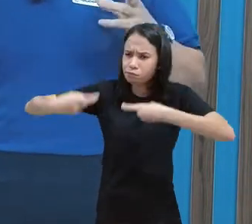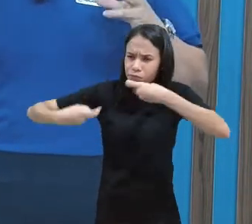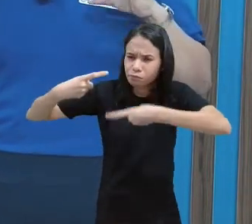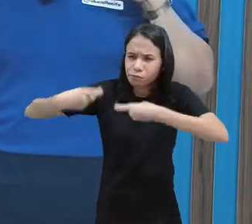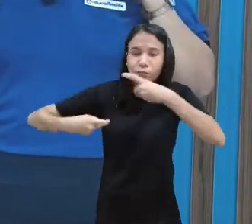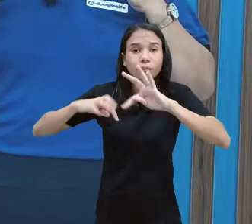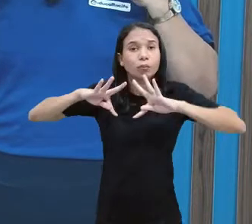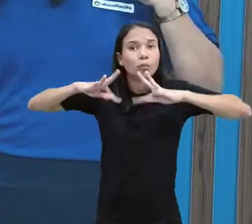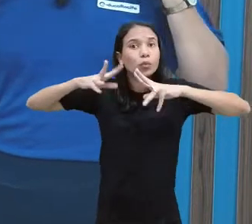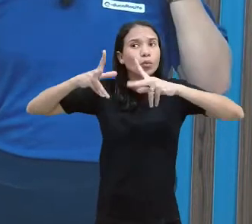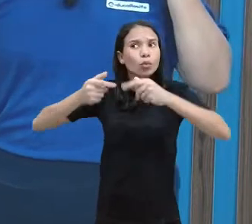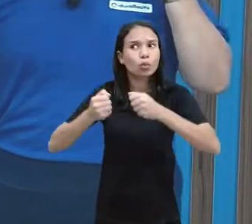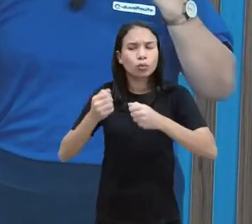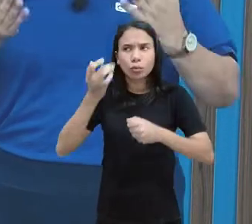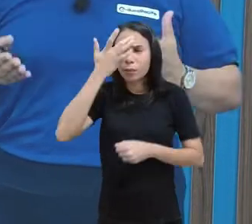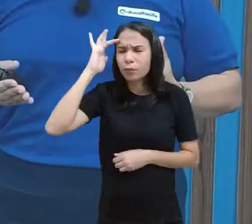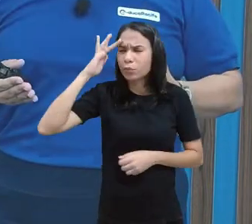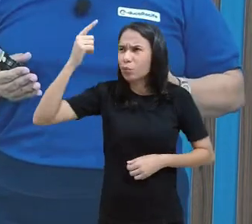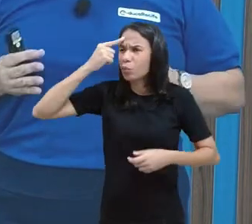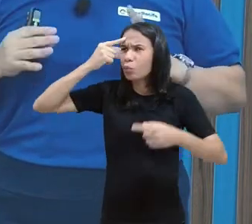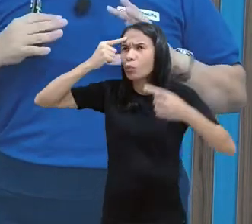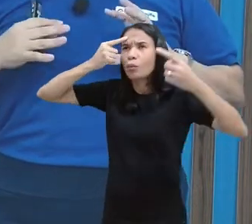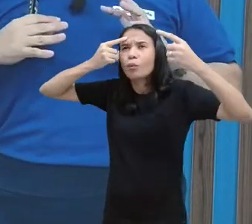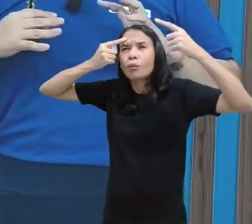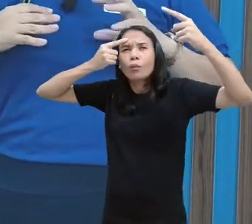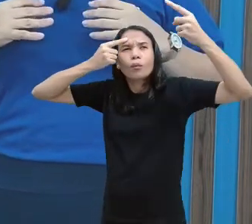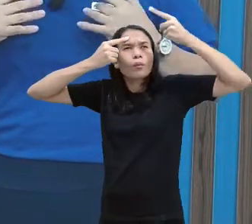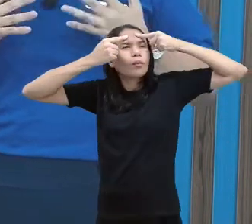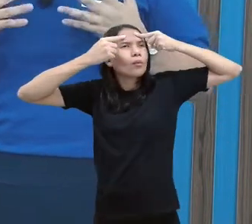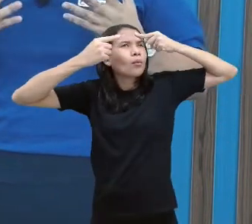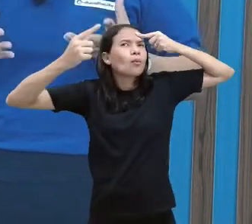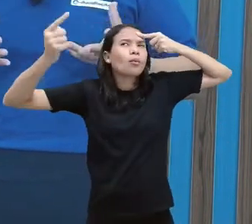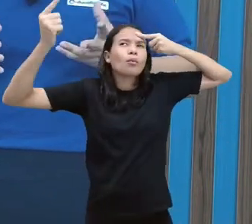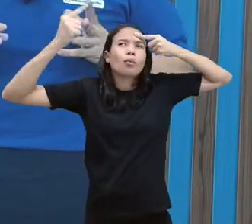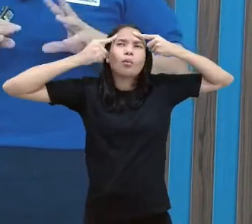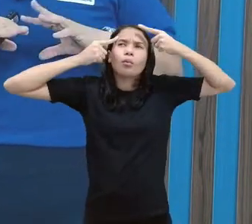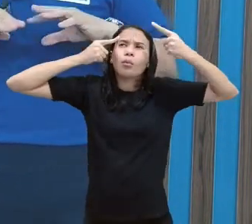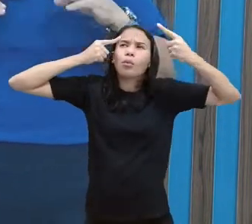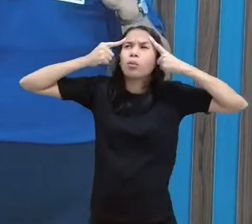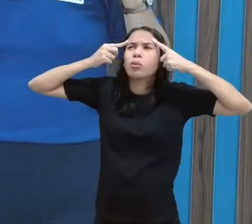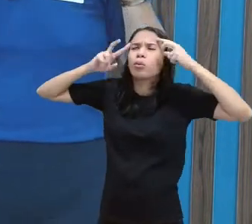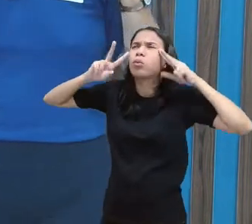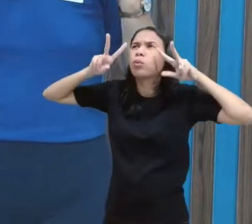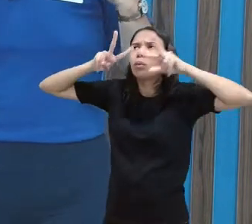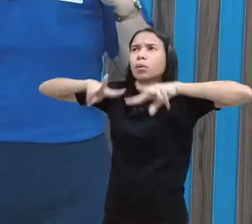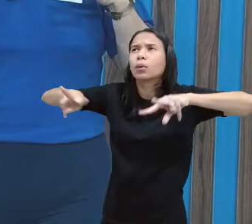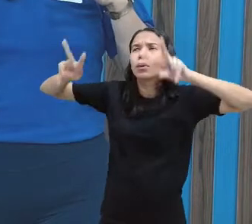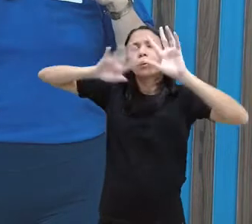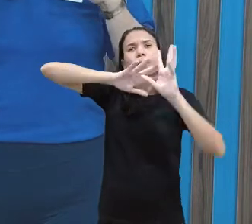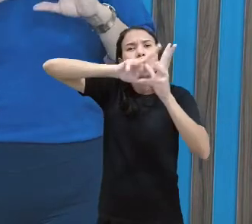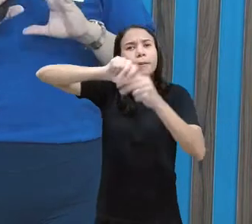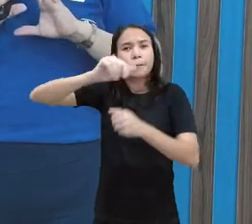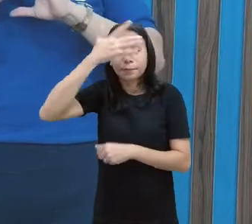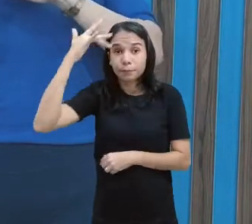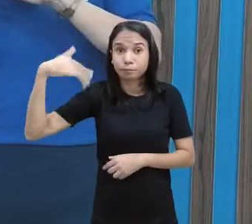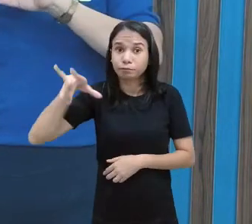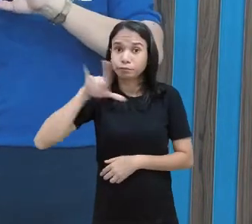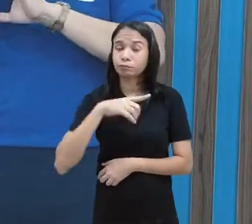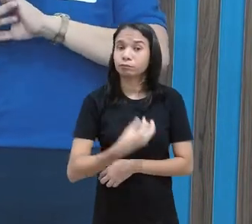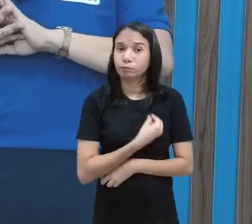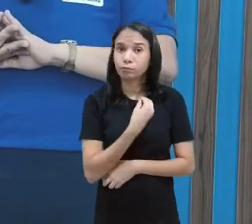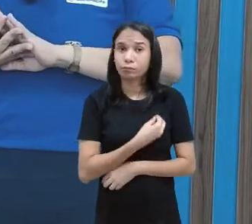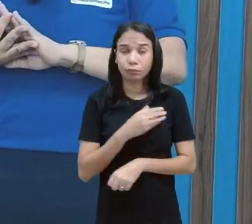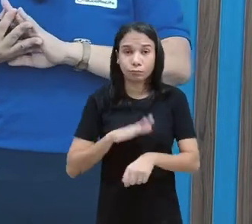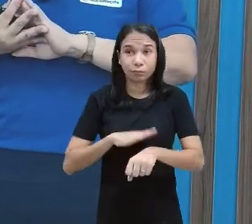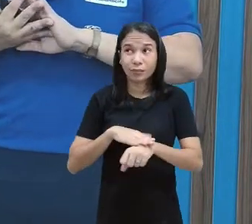foi mexendo com o pensamento, com a forma de olhar o mundo daquelas pessoas que viviam naquele momento